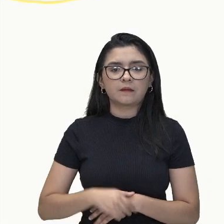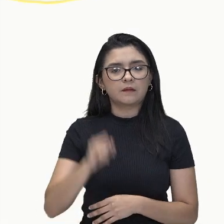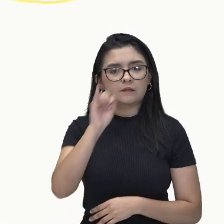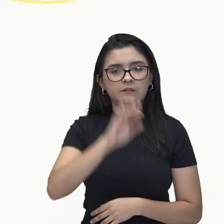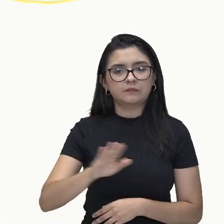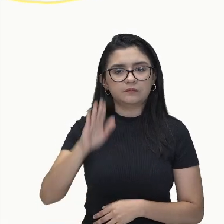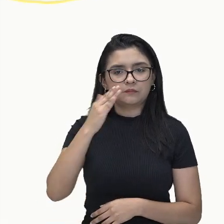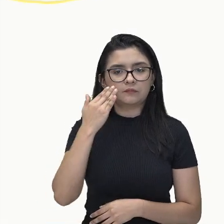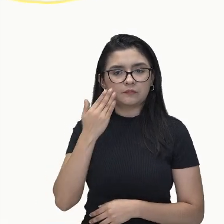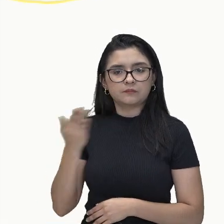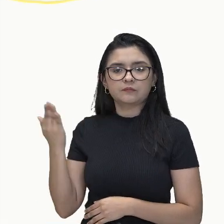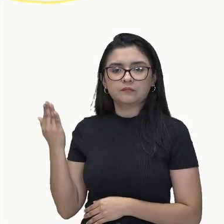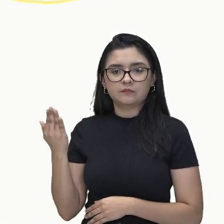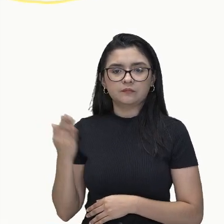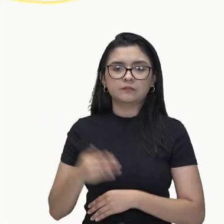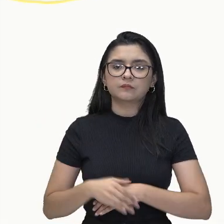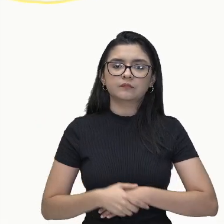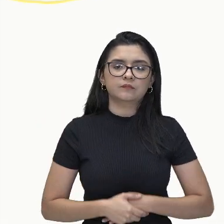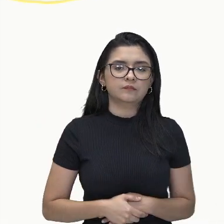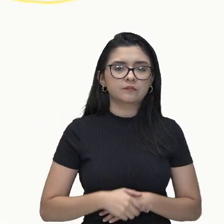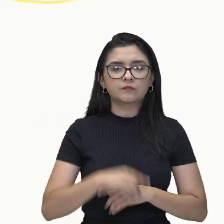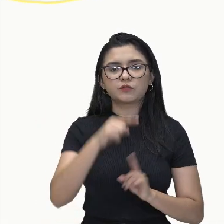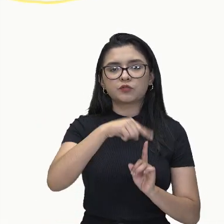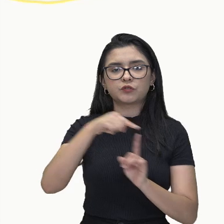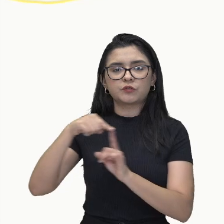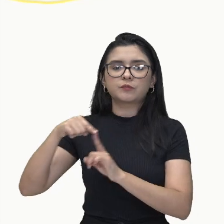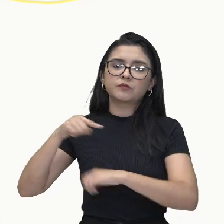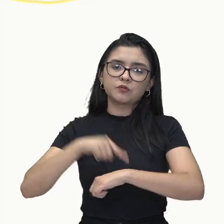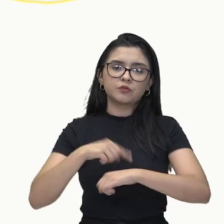diferente est relojes